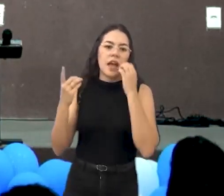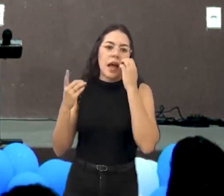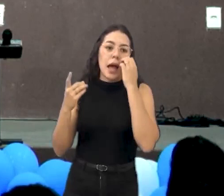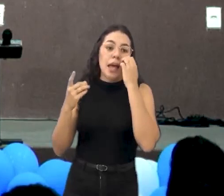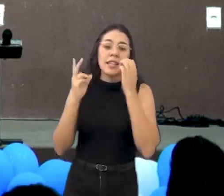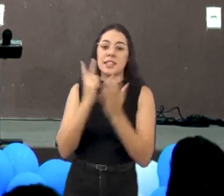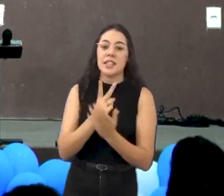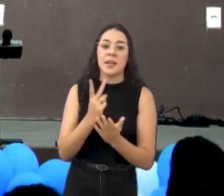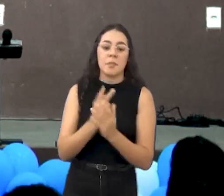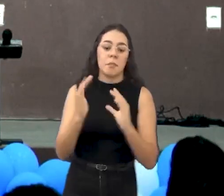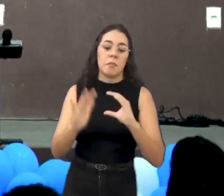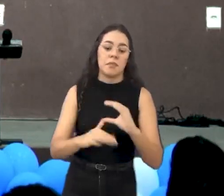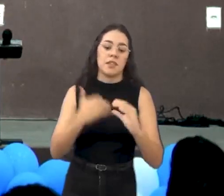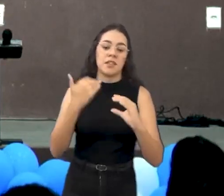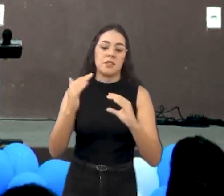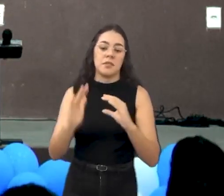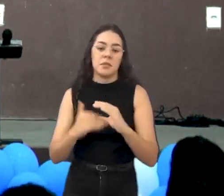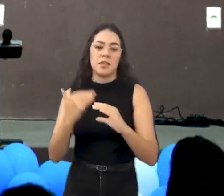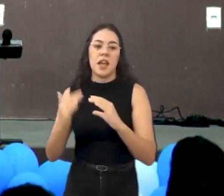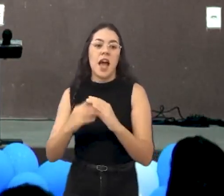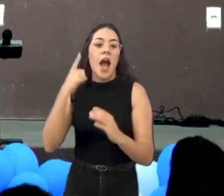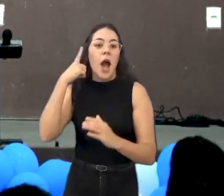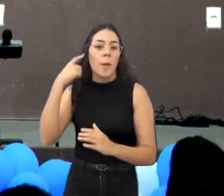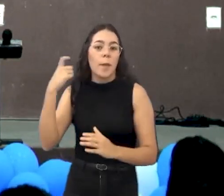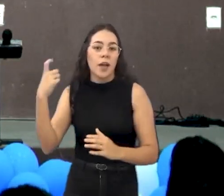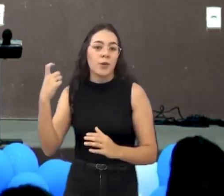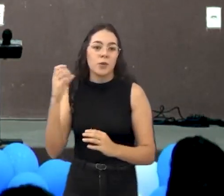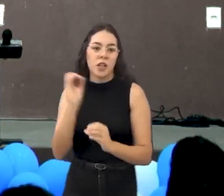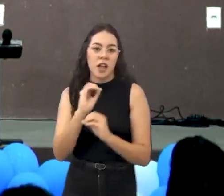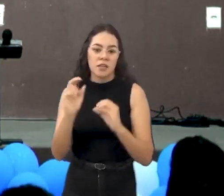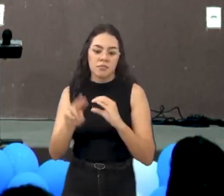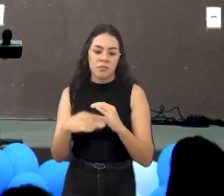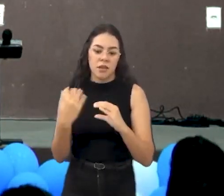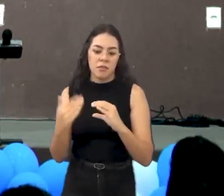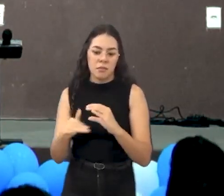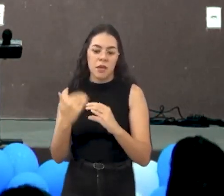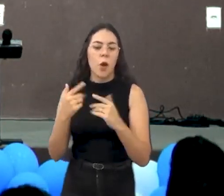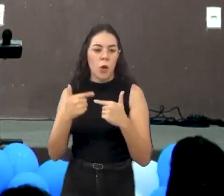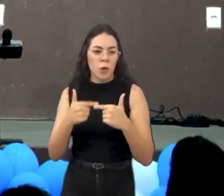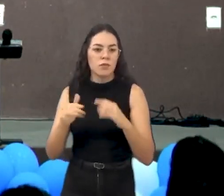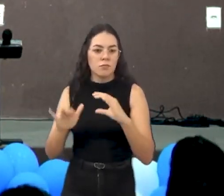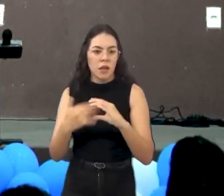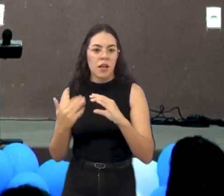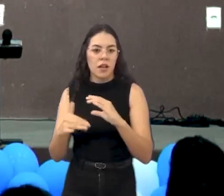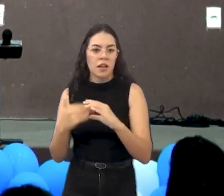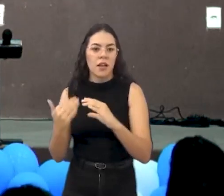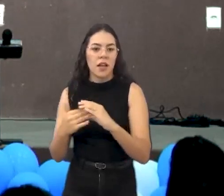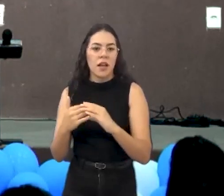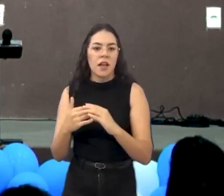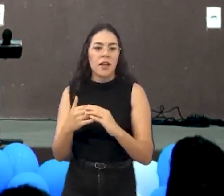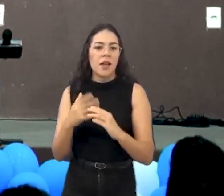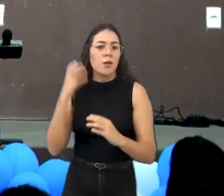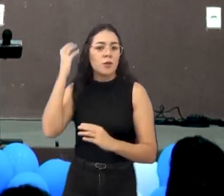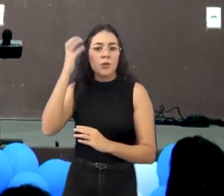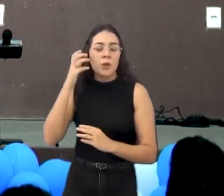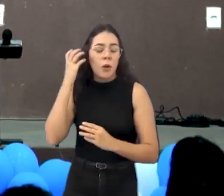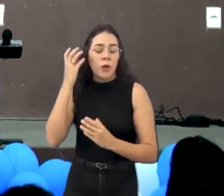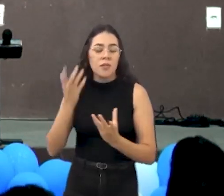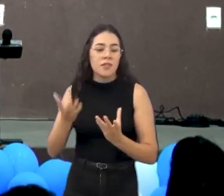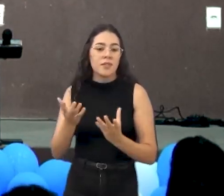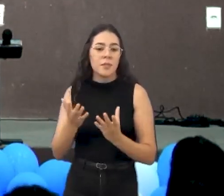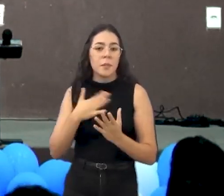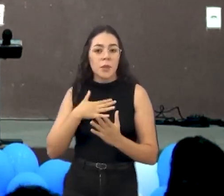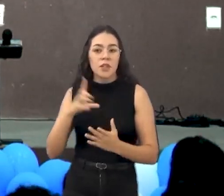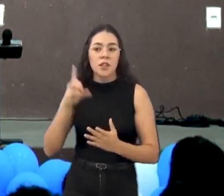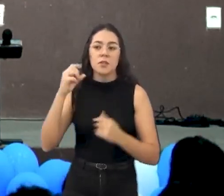plim, plim, plim. Aí eu tirei, né? Silenciei, né? Plim, plim, plim, plim, plim. Vira um som ambiente, gente, porque... Pelo amor de Deus, não vai